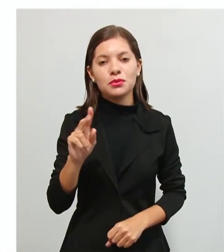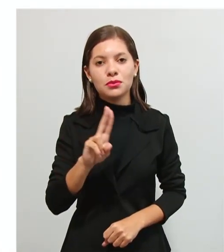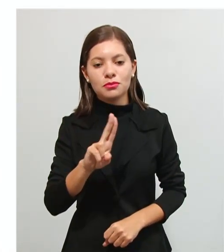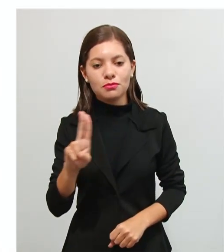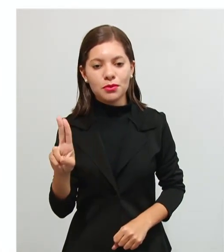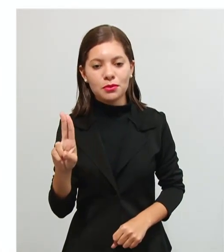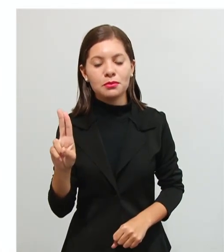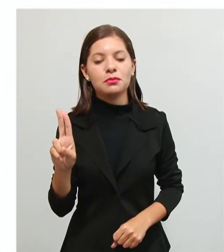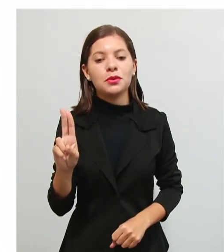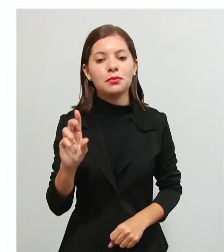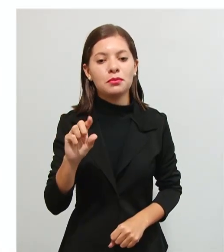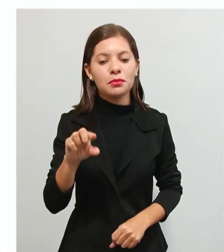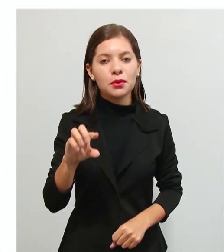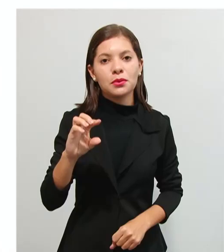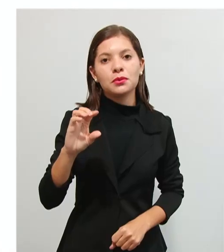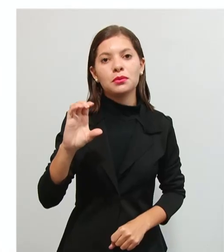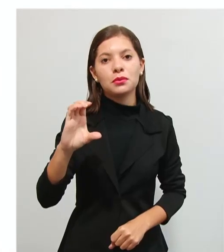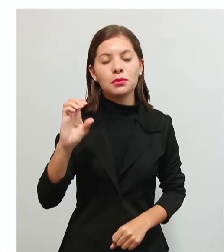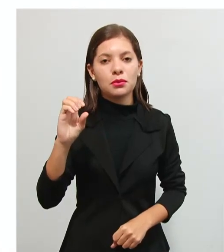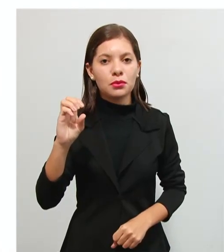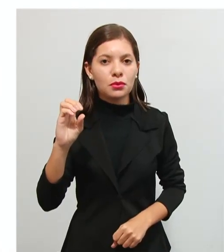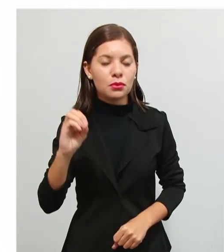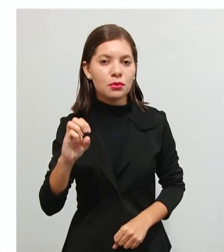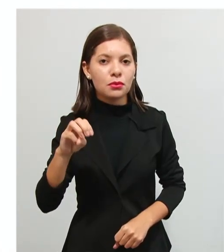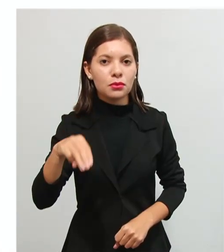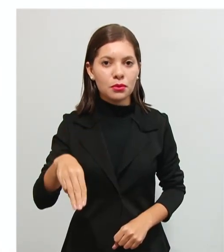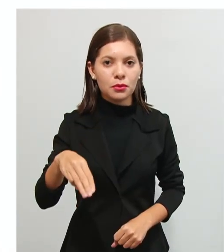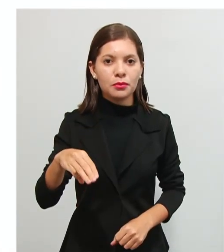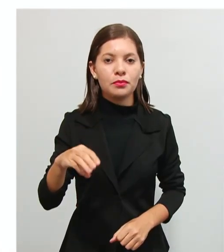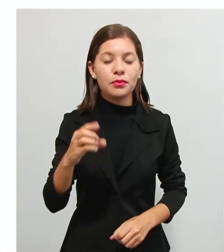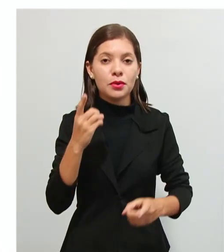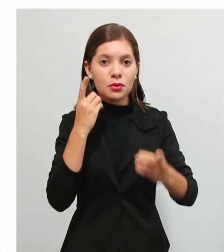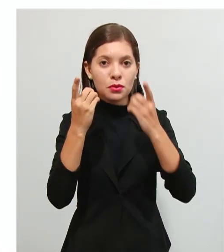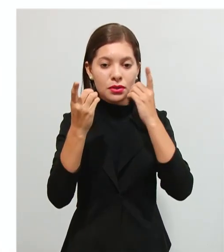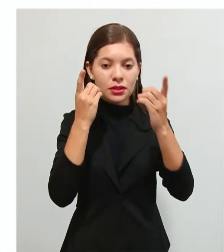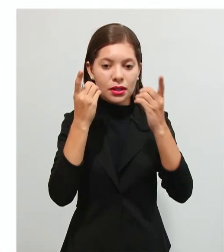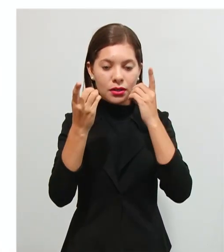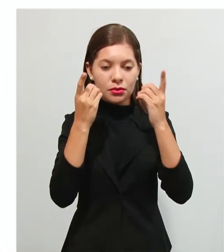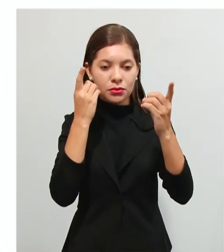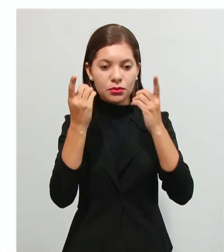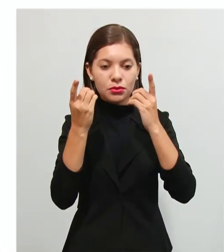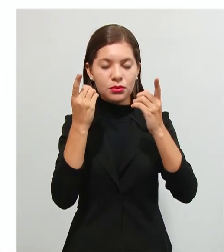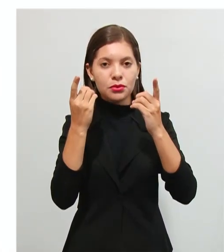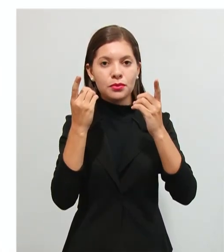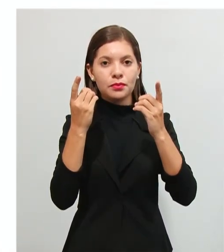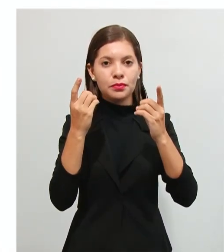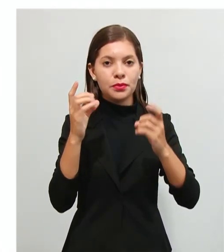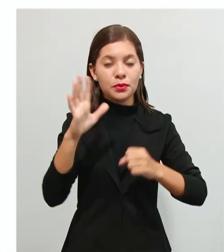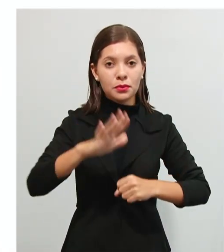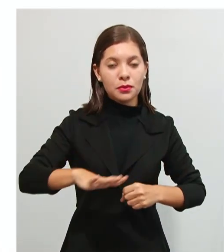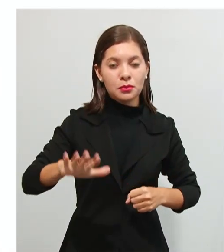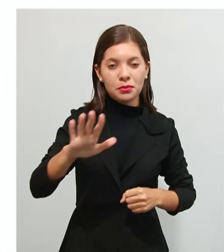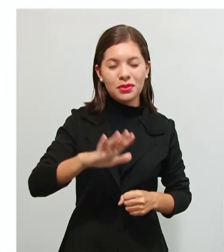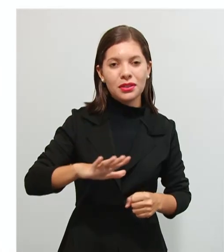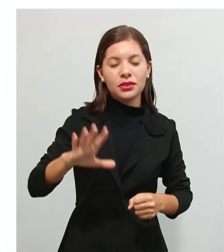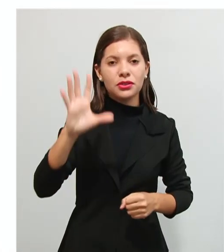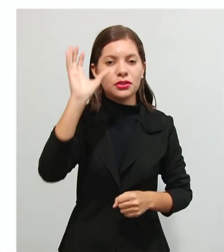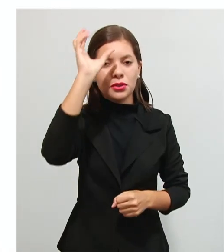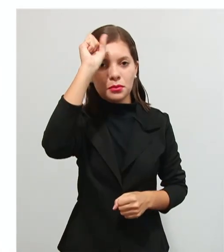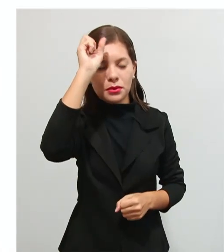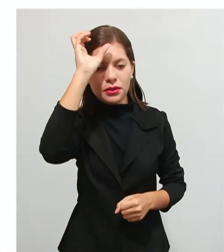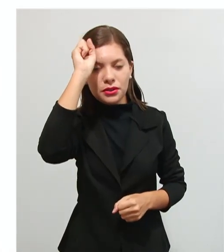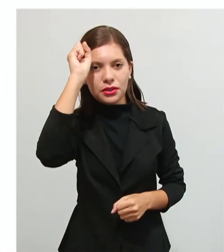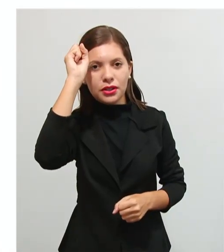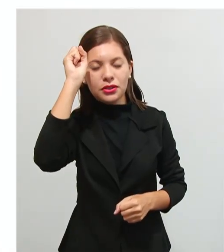http://rafaelnink.com/moodle com os seguintes dados. Obviamente que agora esses dados estão anonimizados, mas lá no ambiente virtual de aprendizagem,